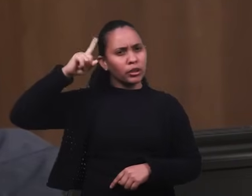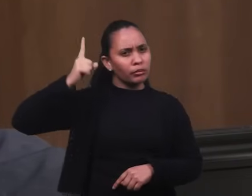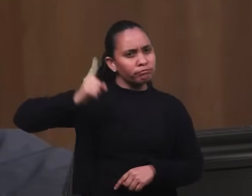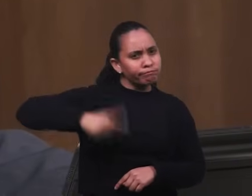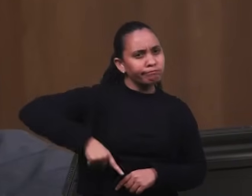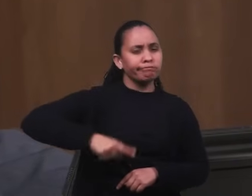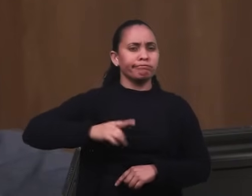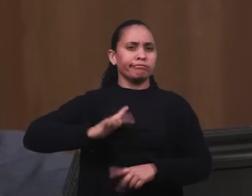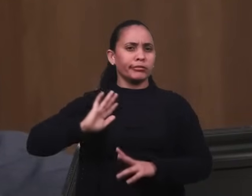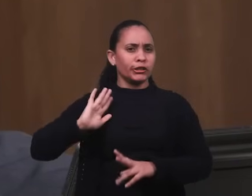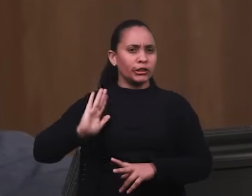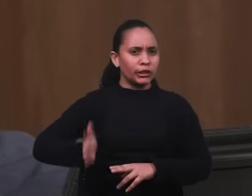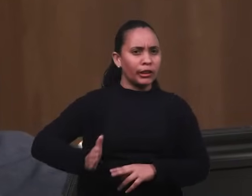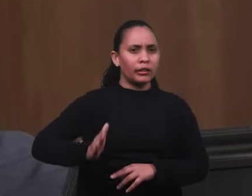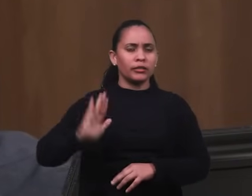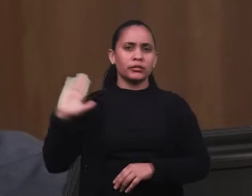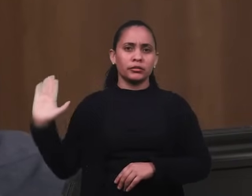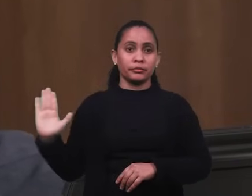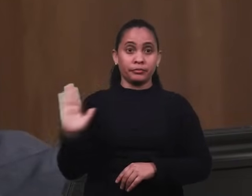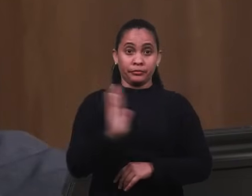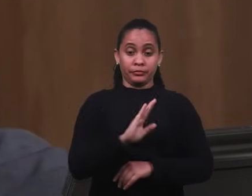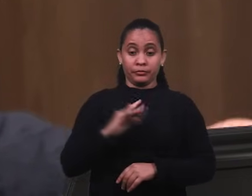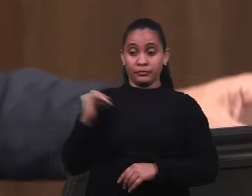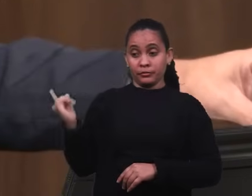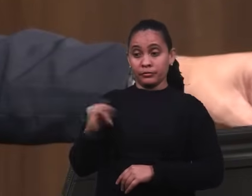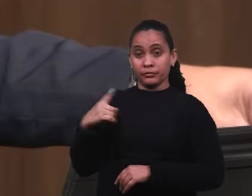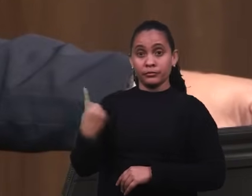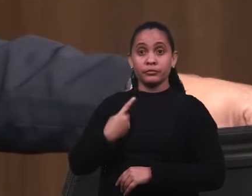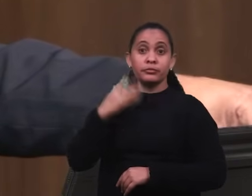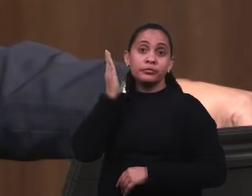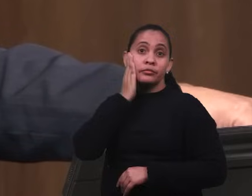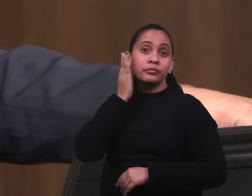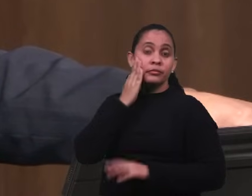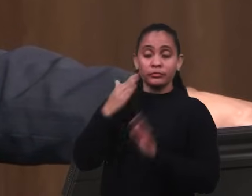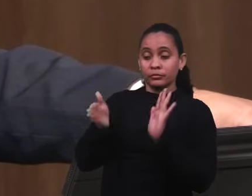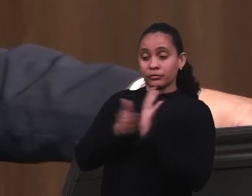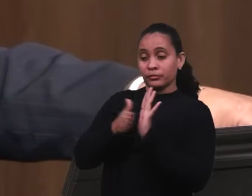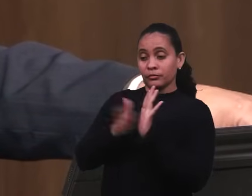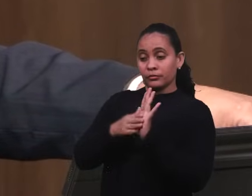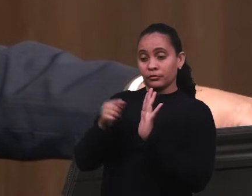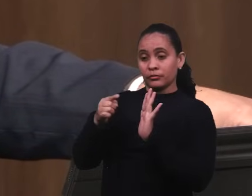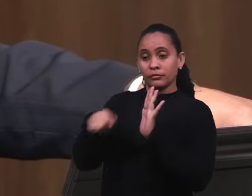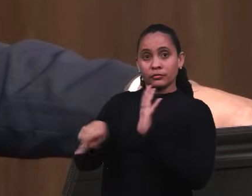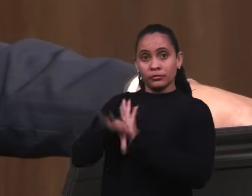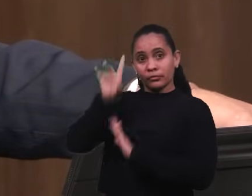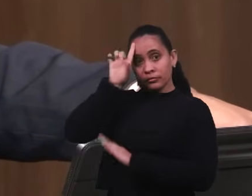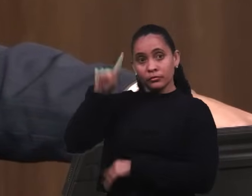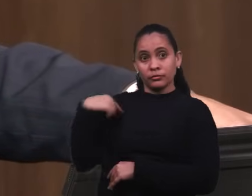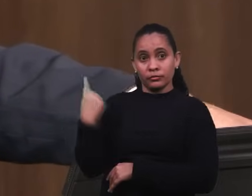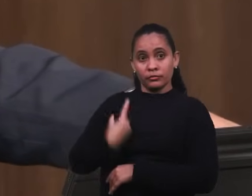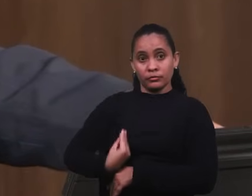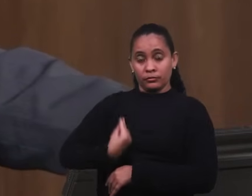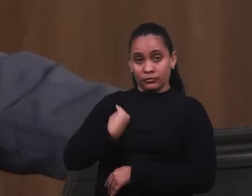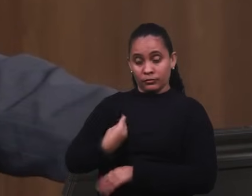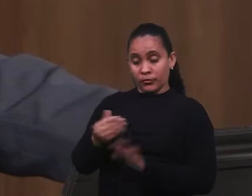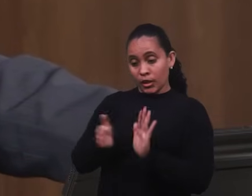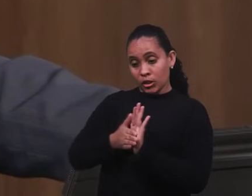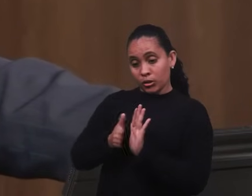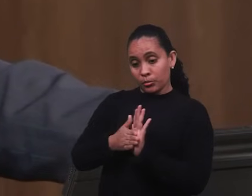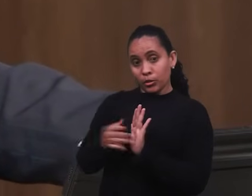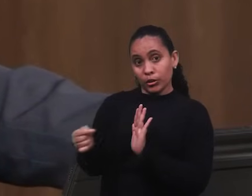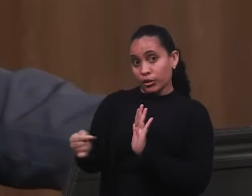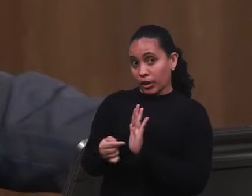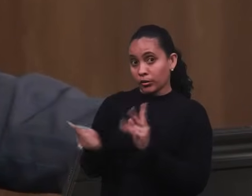importante nós entendermos que existe um plano de Deus para nós. E esse